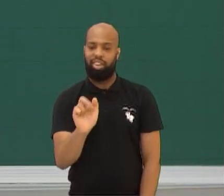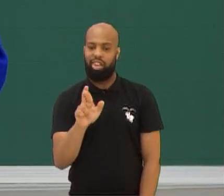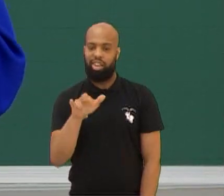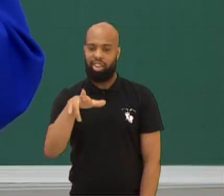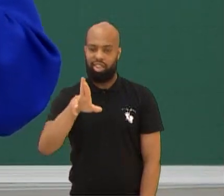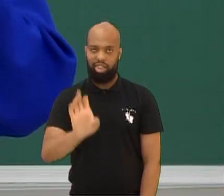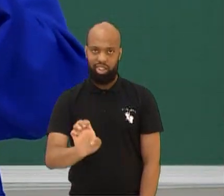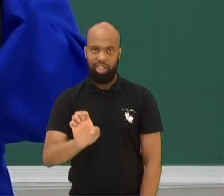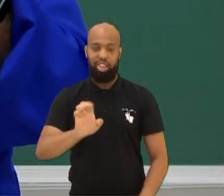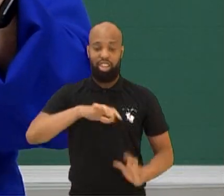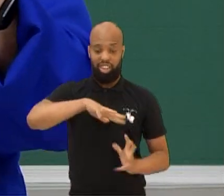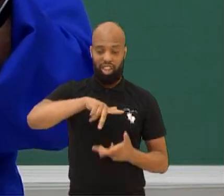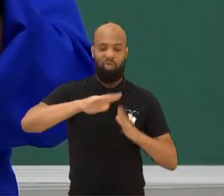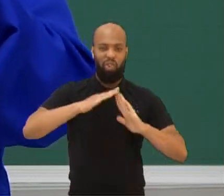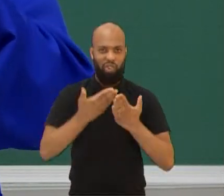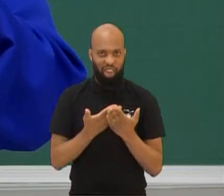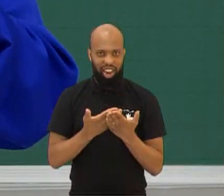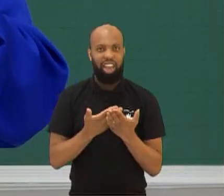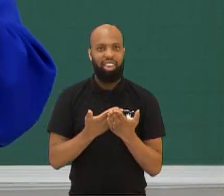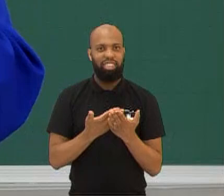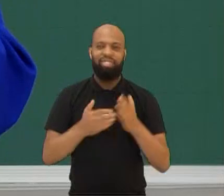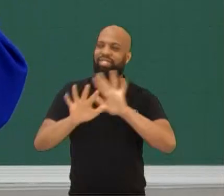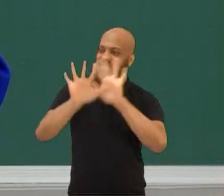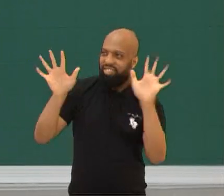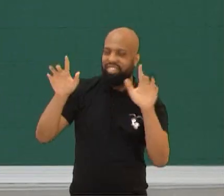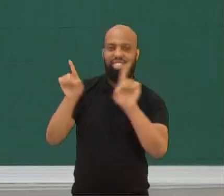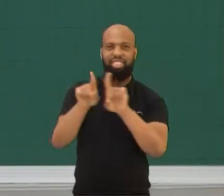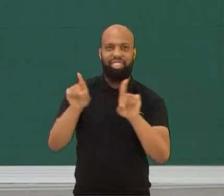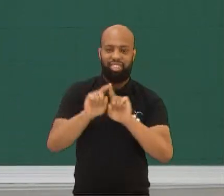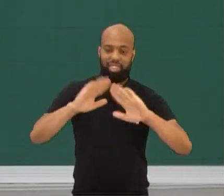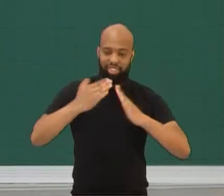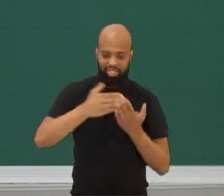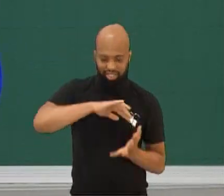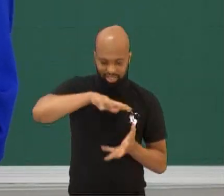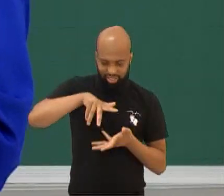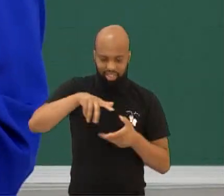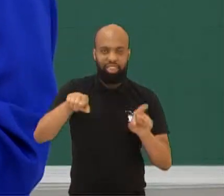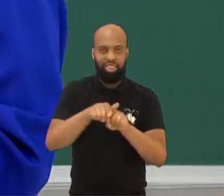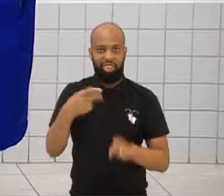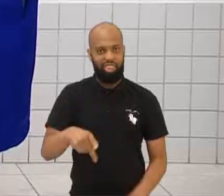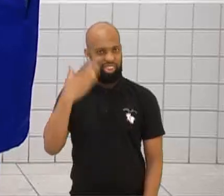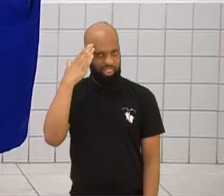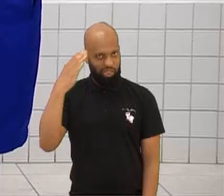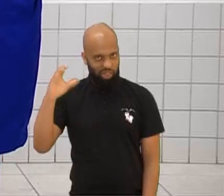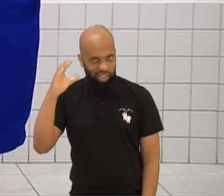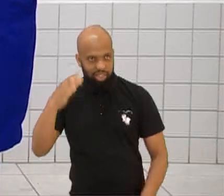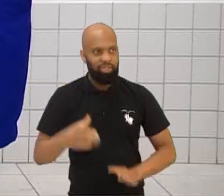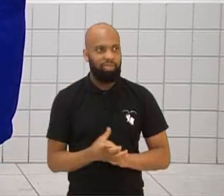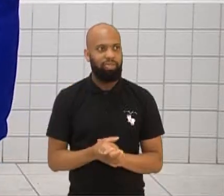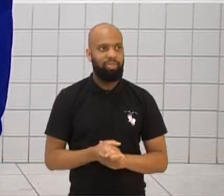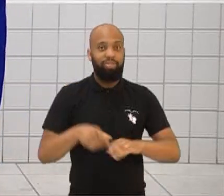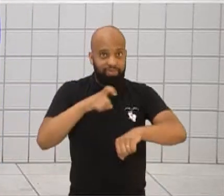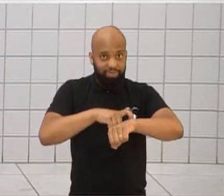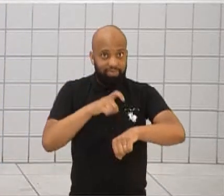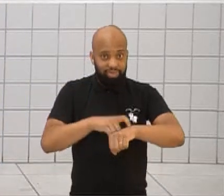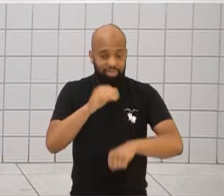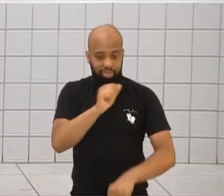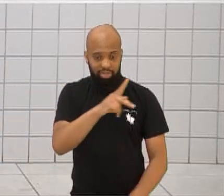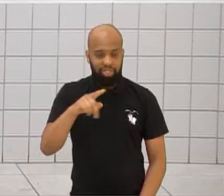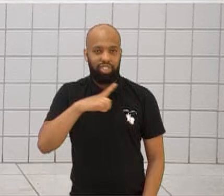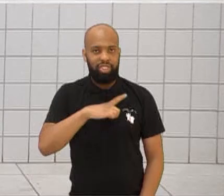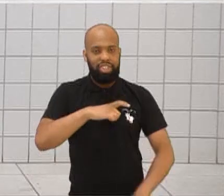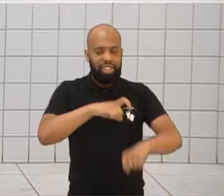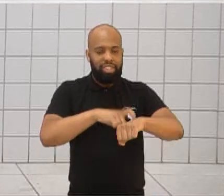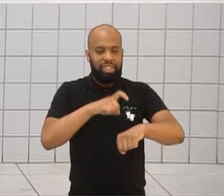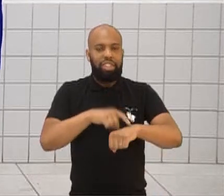do Paraná, manda um salve. Estou mandando um salve aí para o Colégio Estadual aqui de Curitiba. Isso mesmo, o tempo está correndo do aplicativo. Vocês têm mais